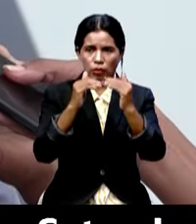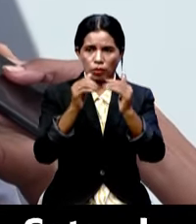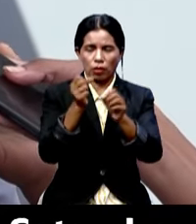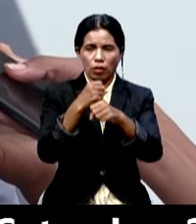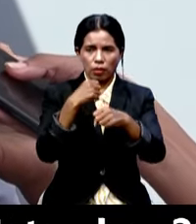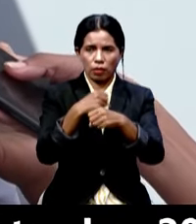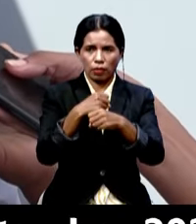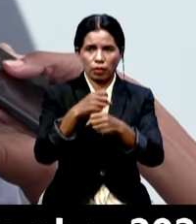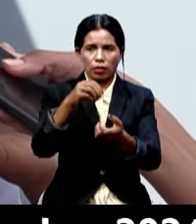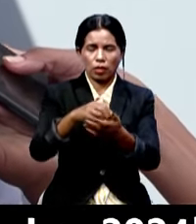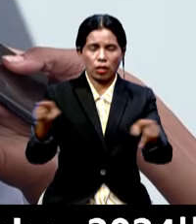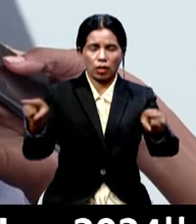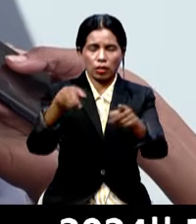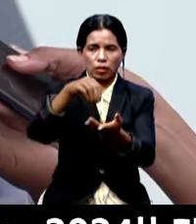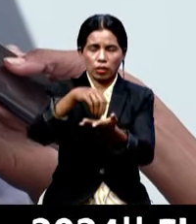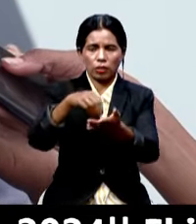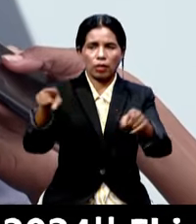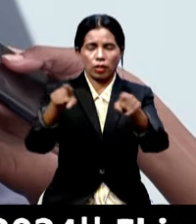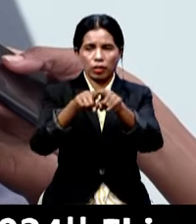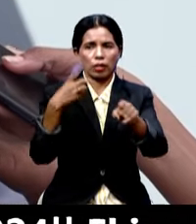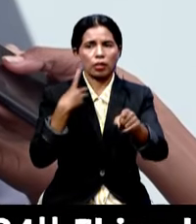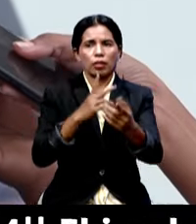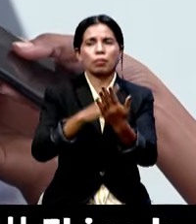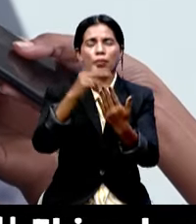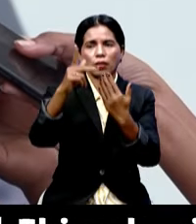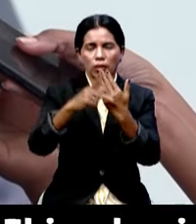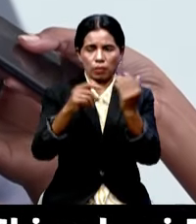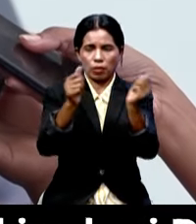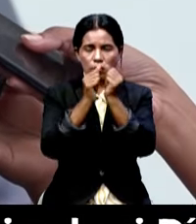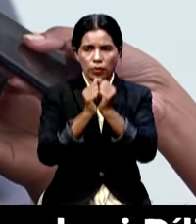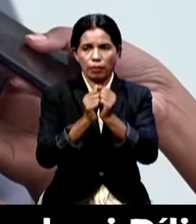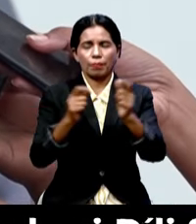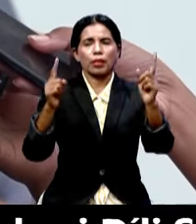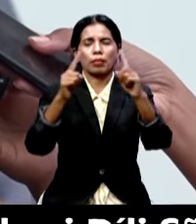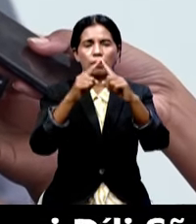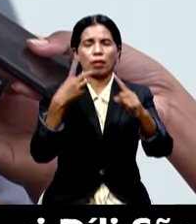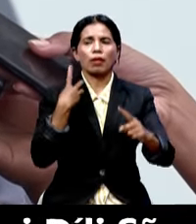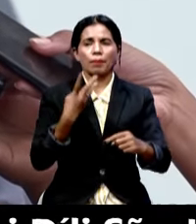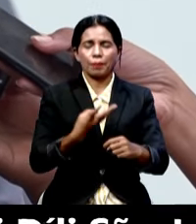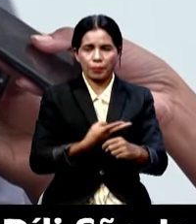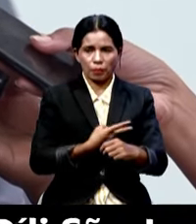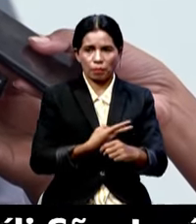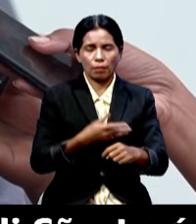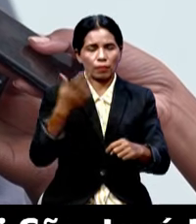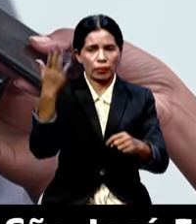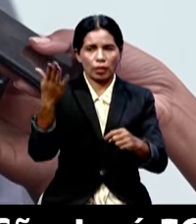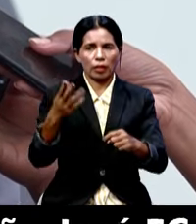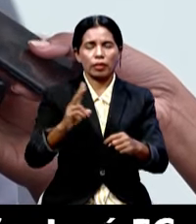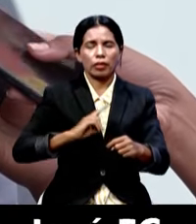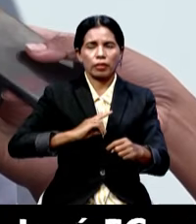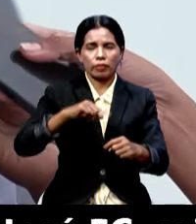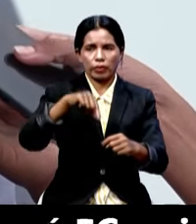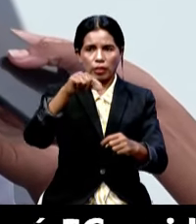hala o tal ajusta itaniambe, itania programa Ramutuk. Ba ami iabe. Viqueque, a